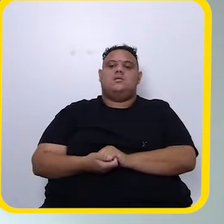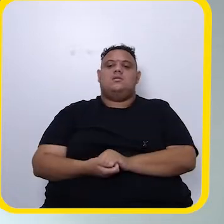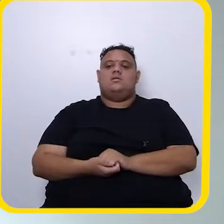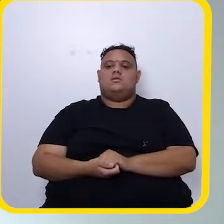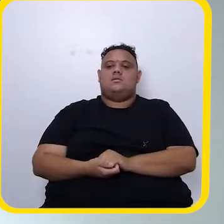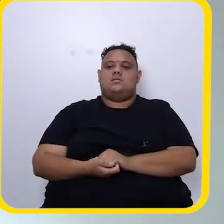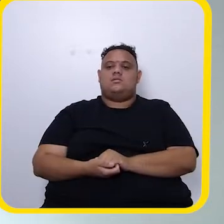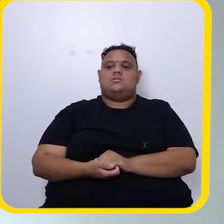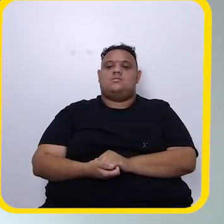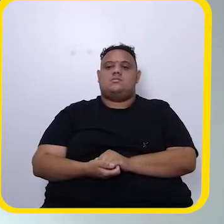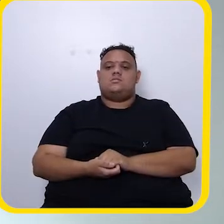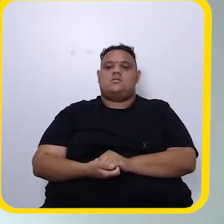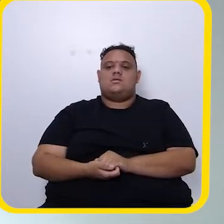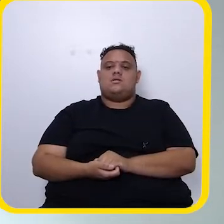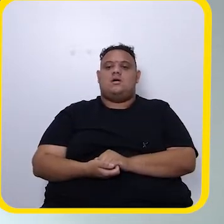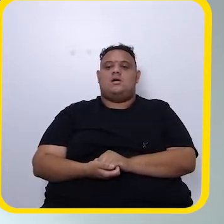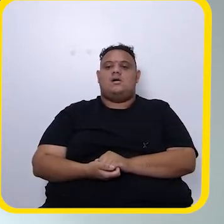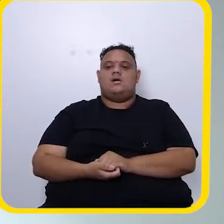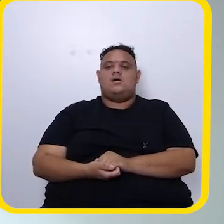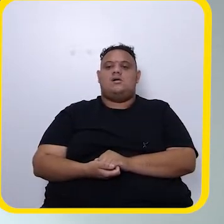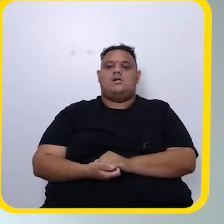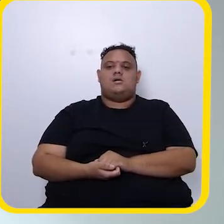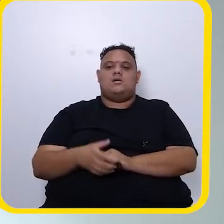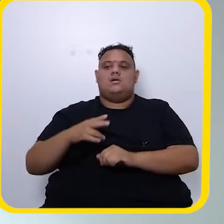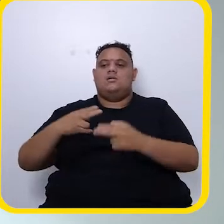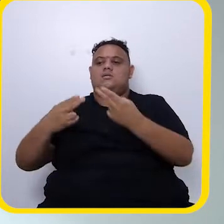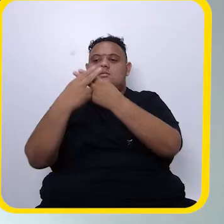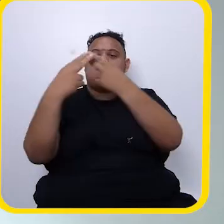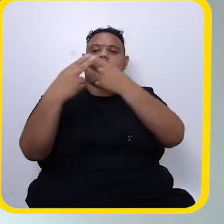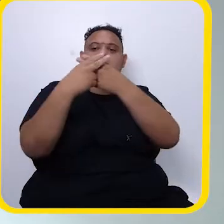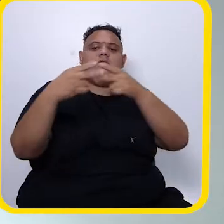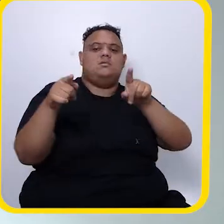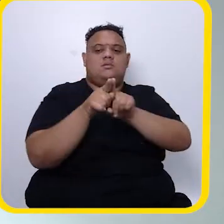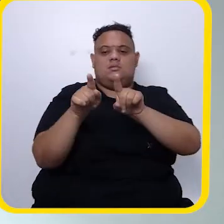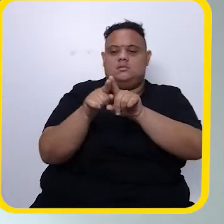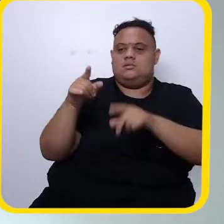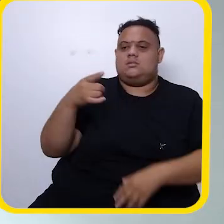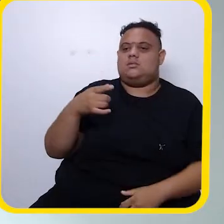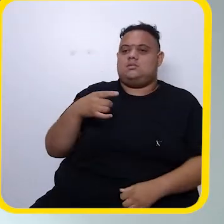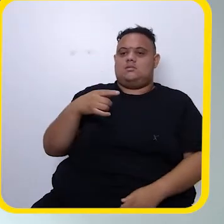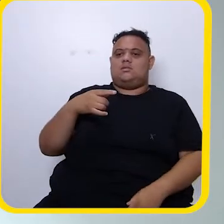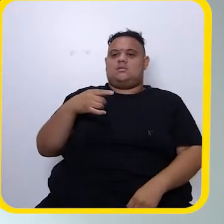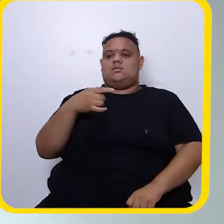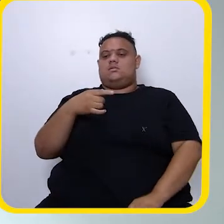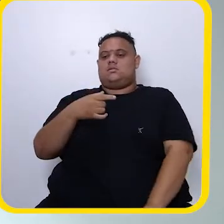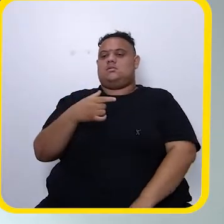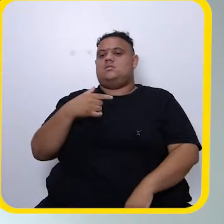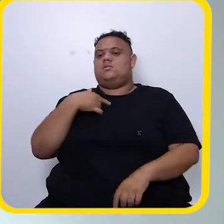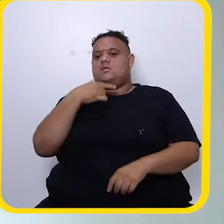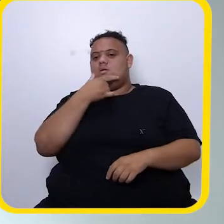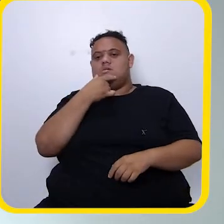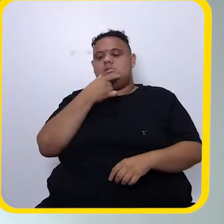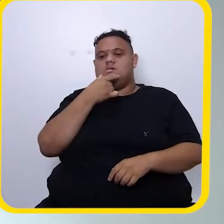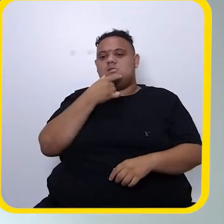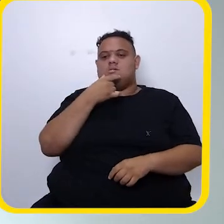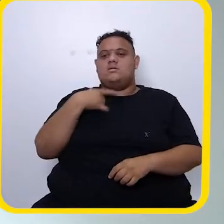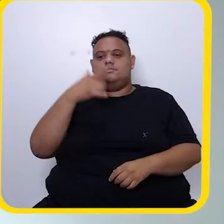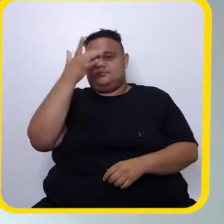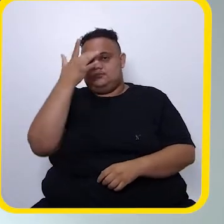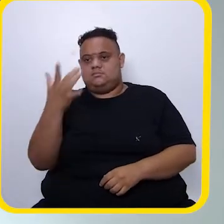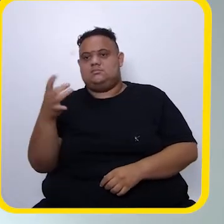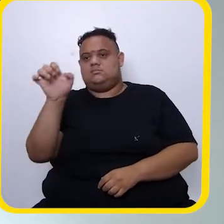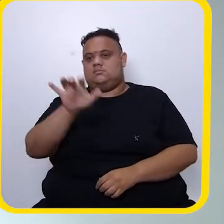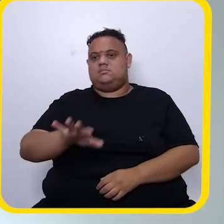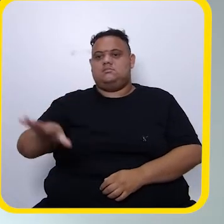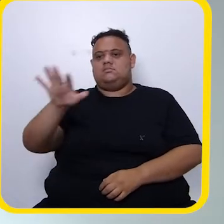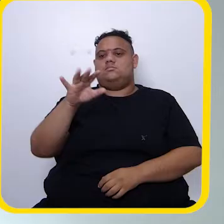E a Jamaica, né, já foi também uma colônia britânica, então também isso facilitou, né, a entrada da música do